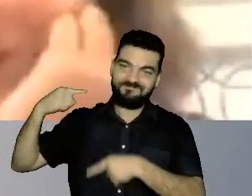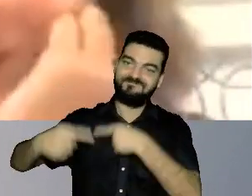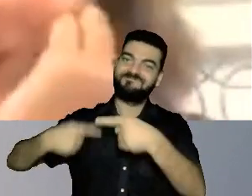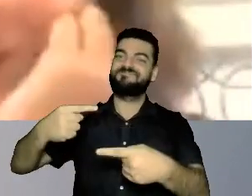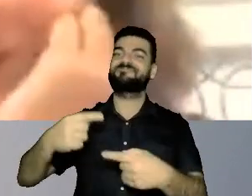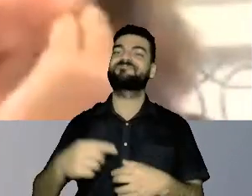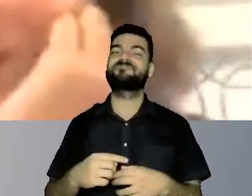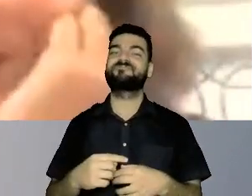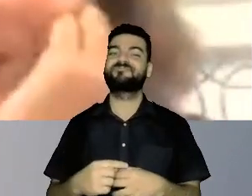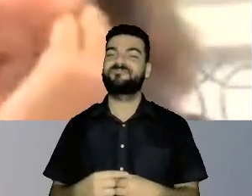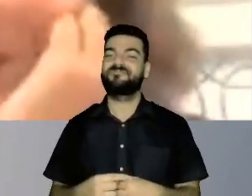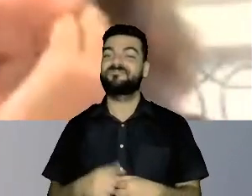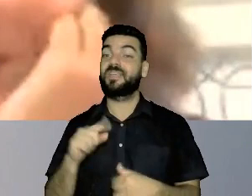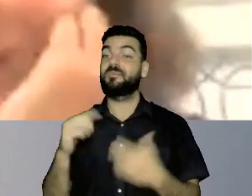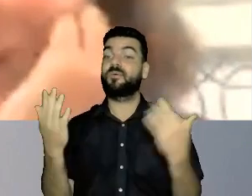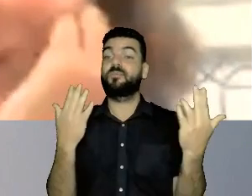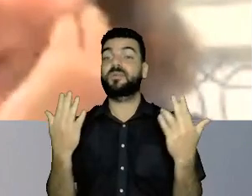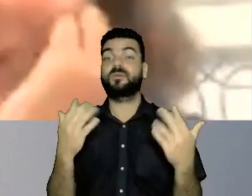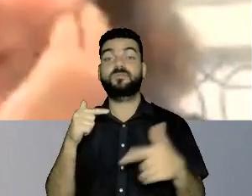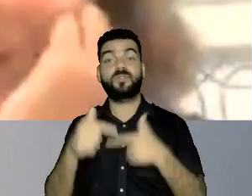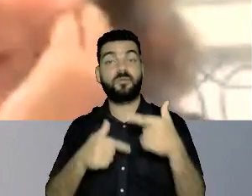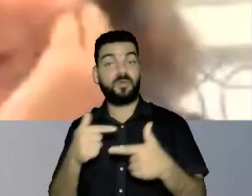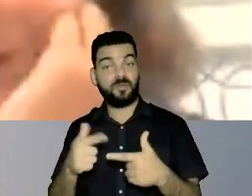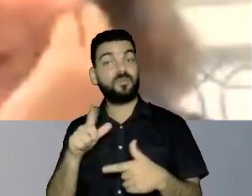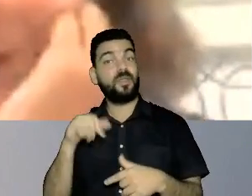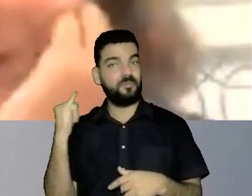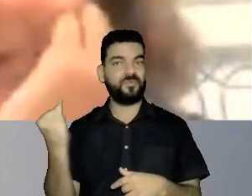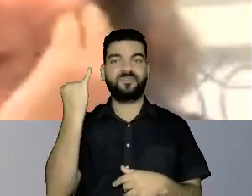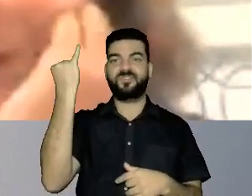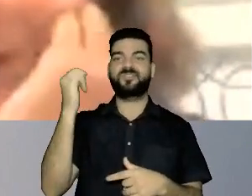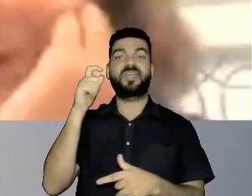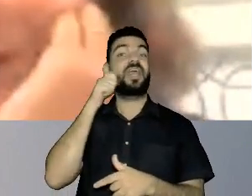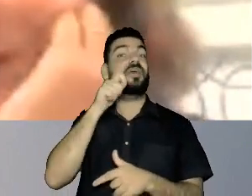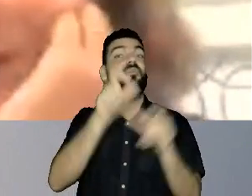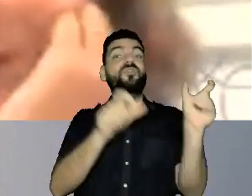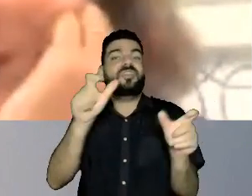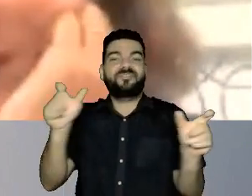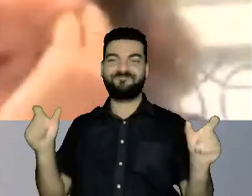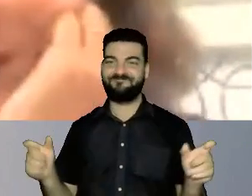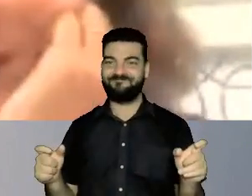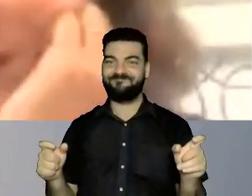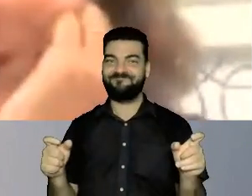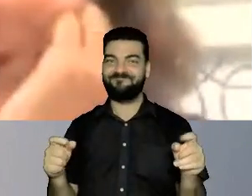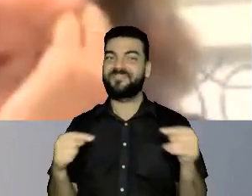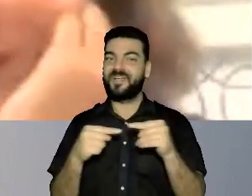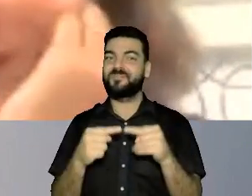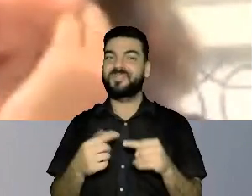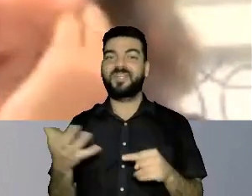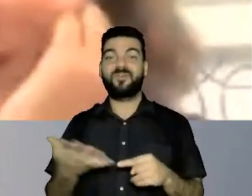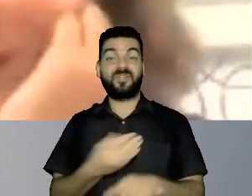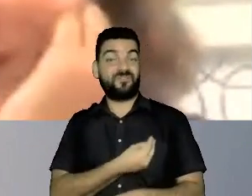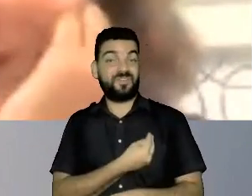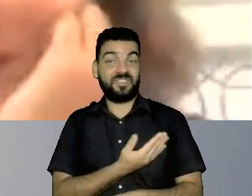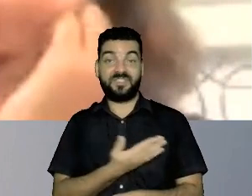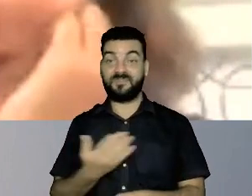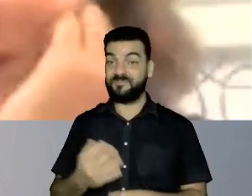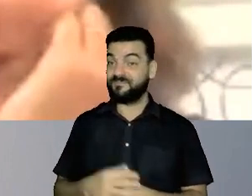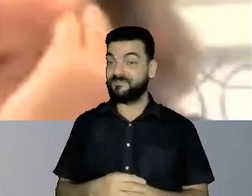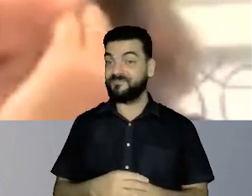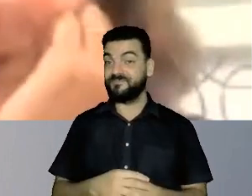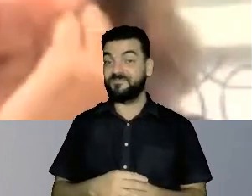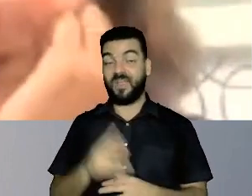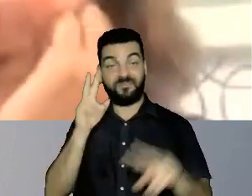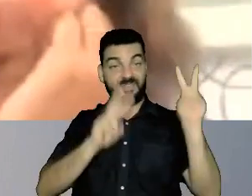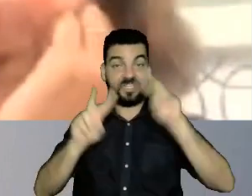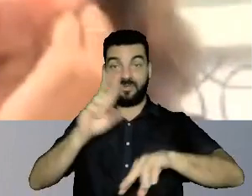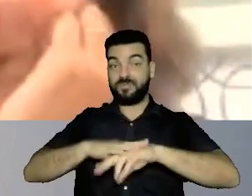falha de narrativas, narrativas que tragam de volta a atuação importante dessas